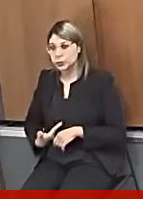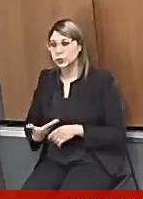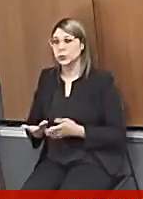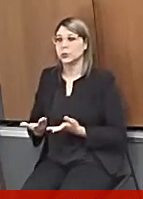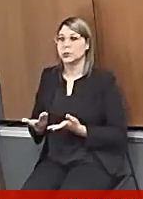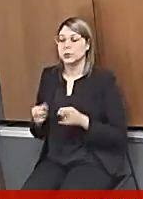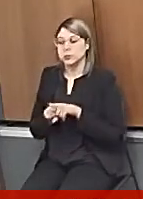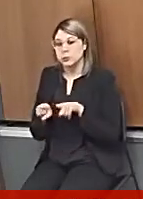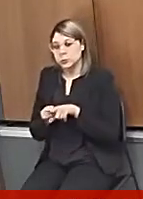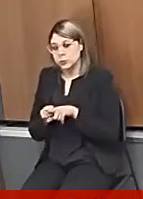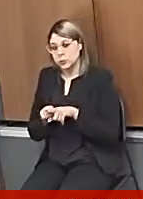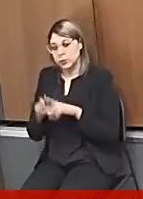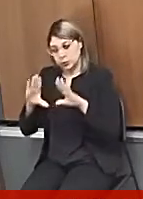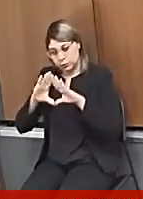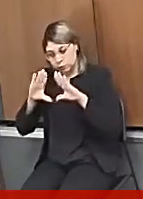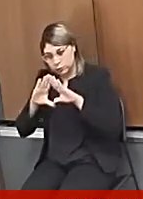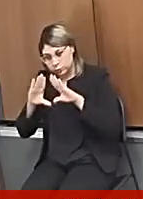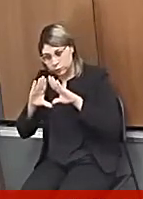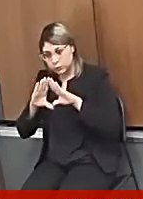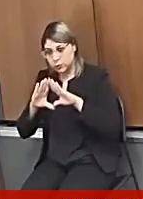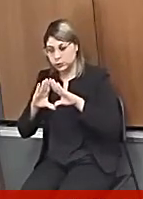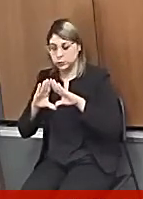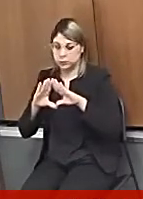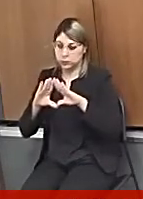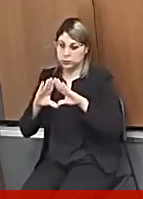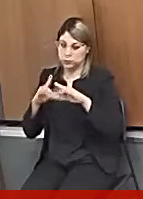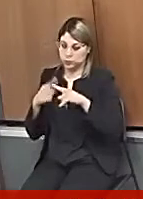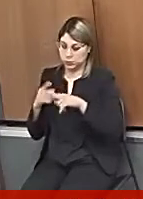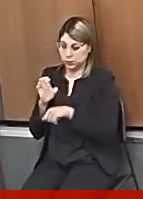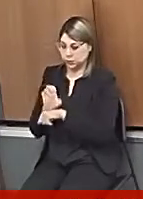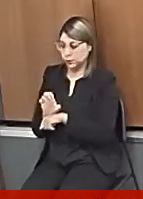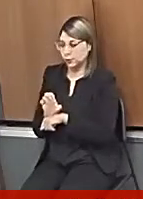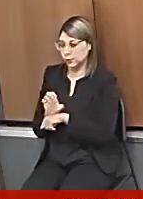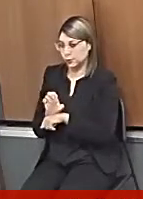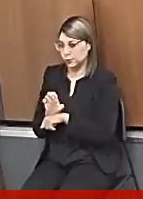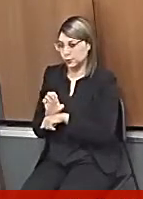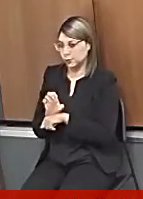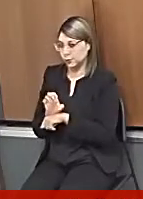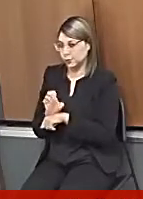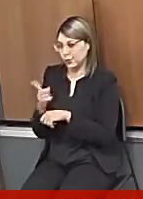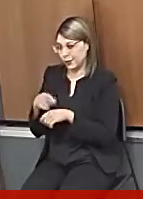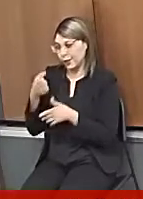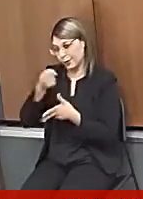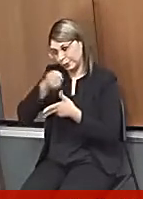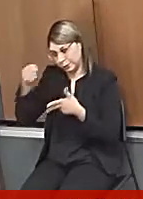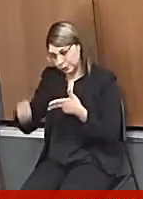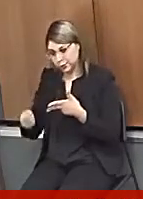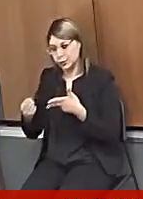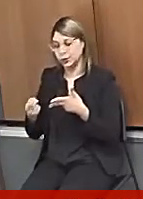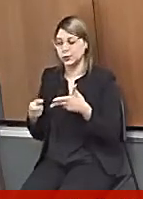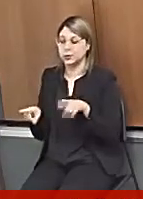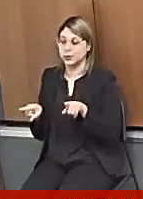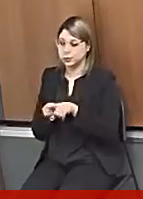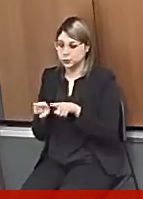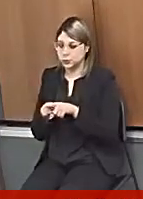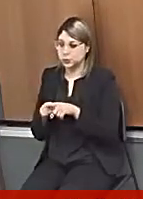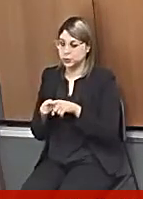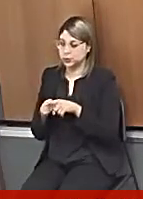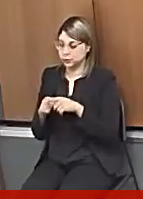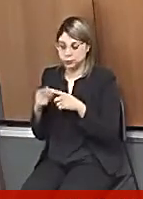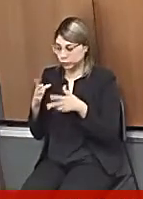e aí também assembléia que nem o estado todos os poderes até o próprio judiciário